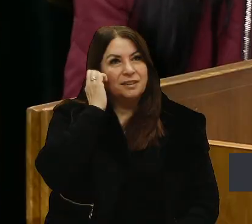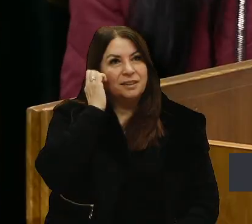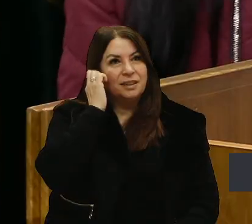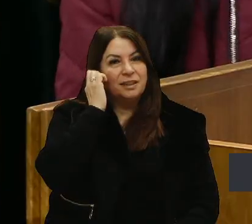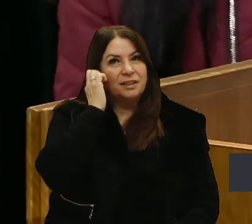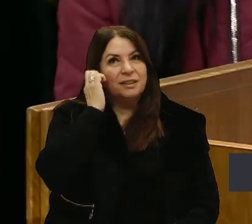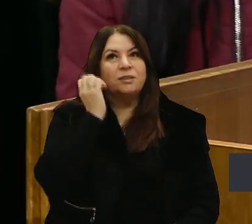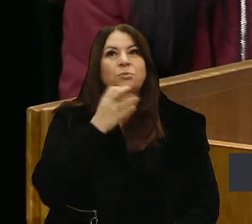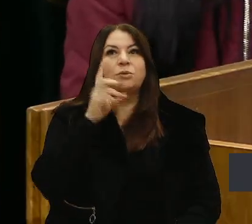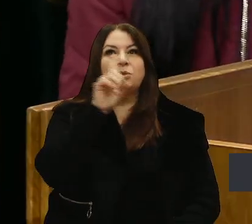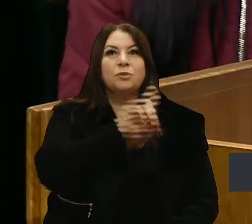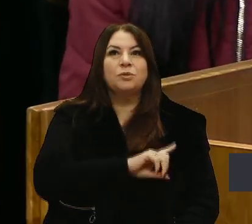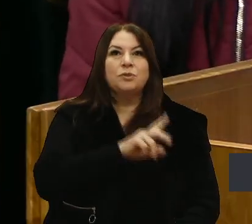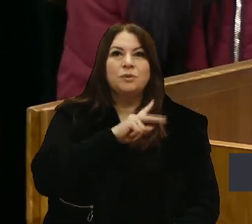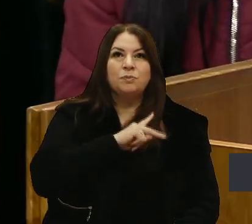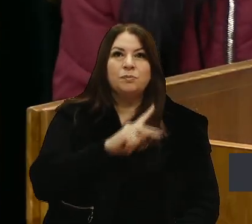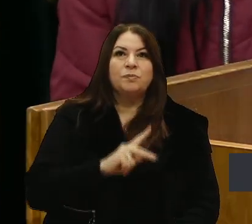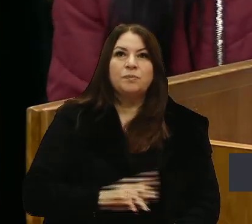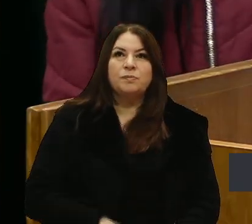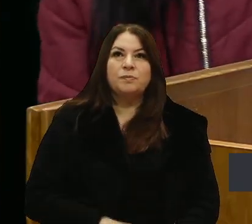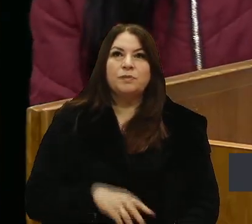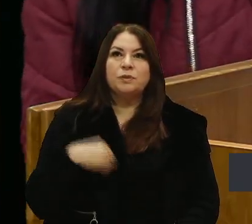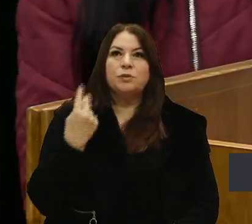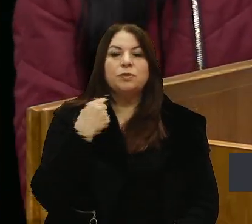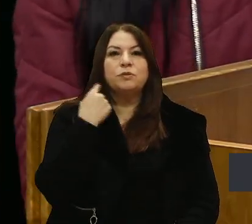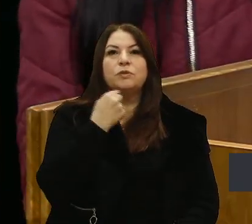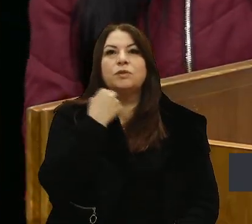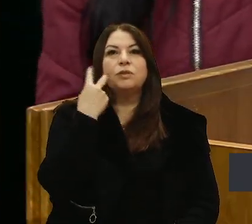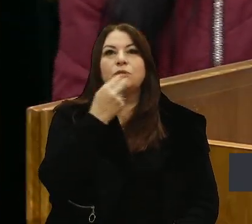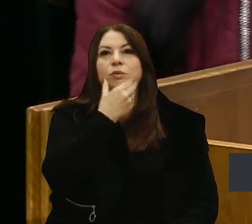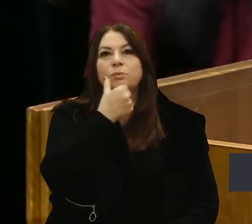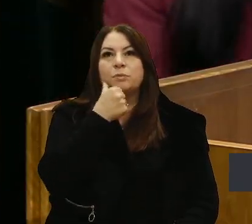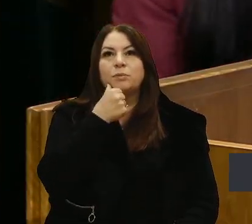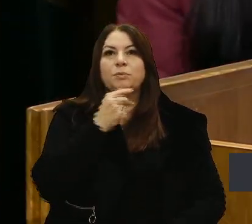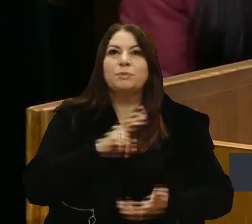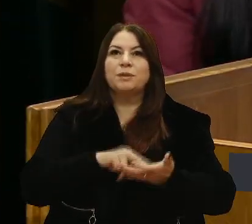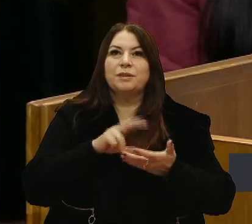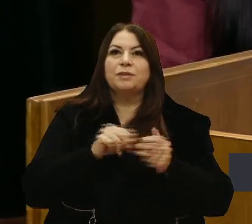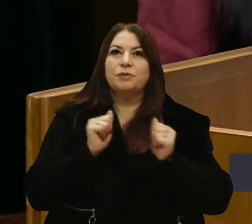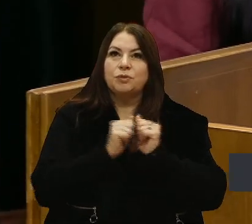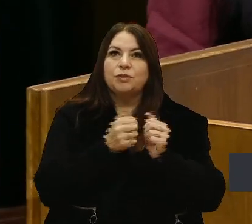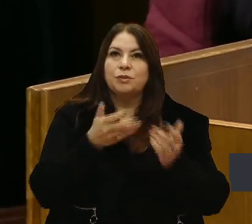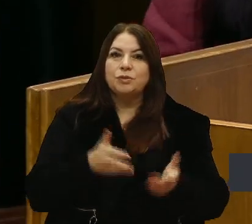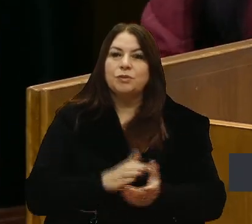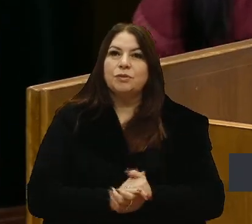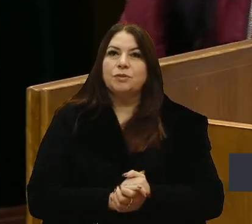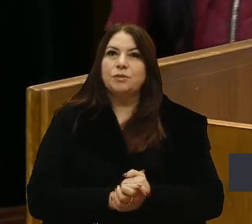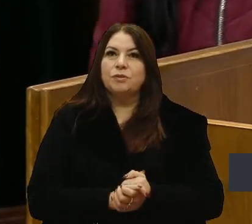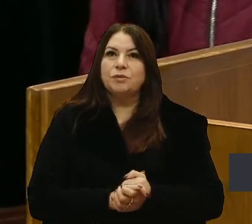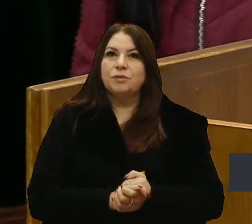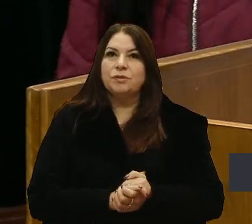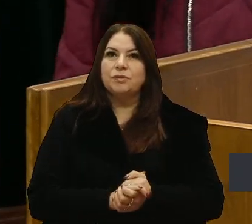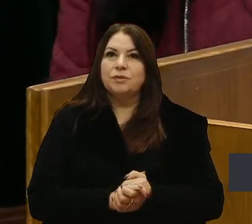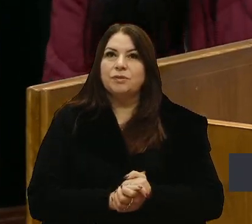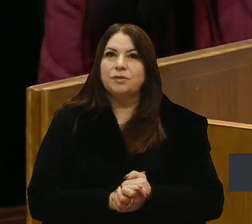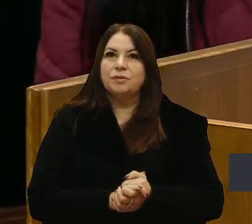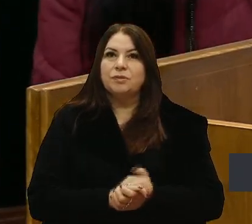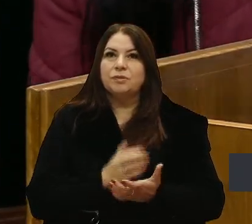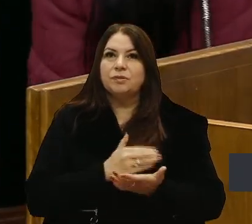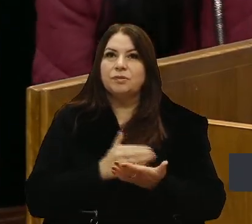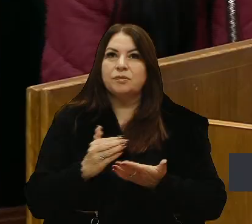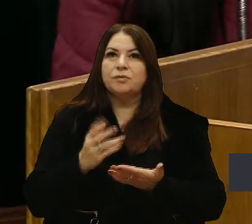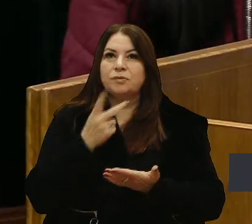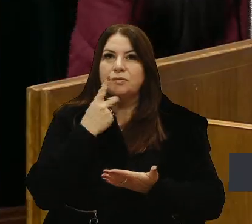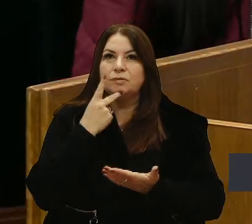Bom dia, então, senhor presidente, senhores e senhoras vereadoras. Uma alegria poder estar aqui com vocês hoje. Então, inicialmente,